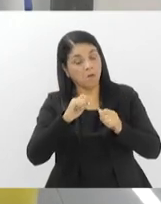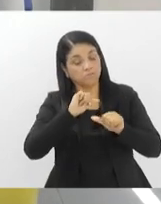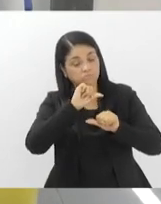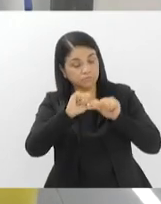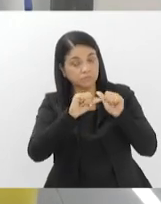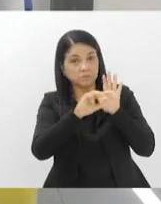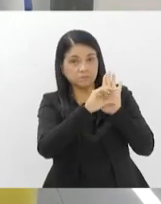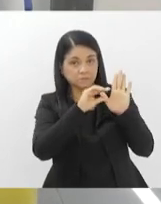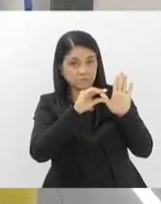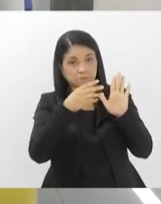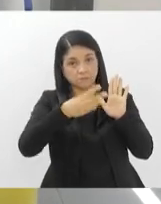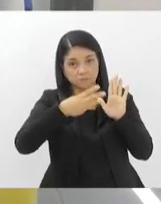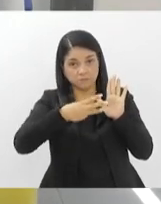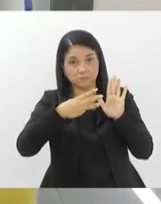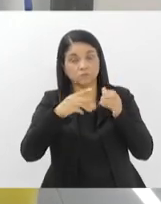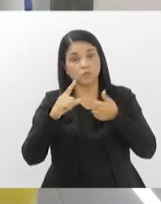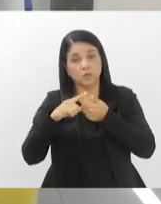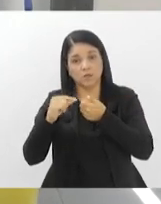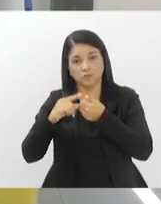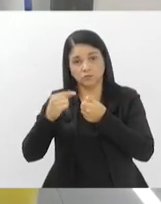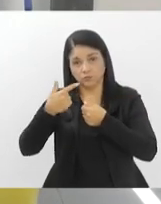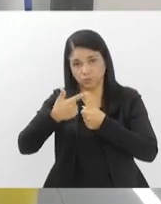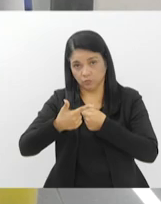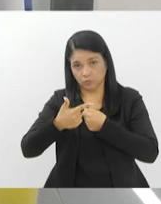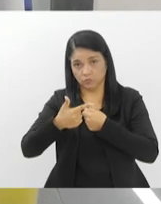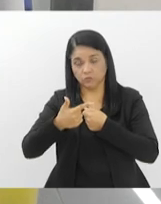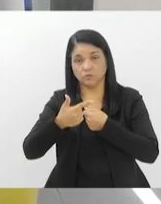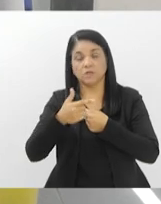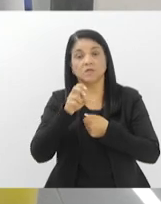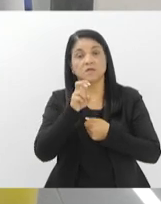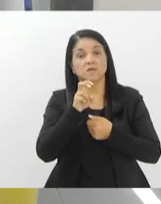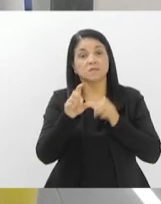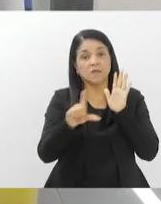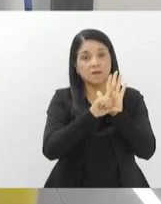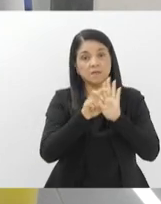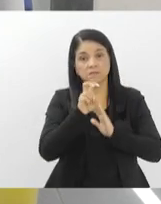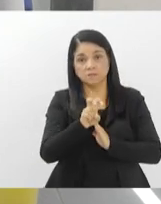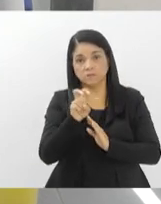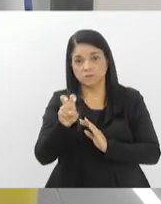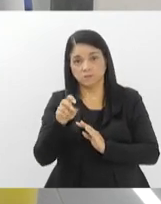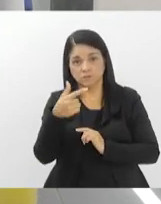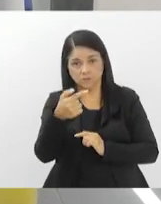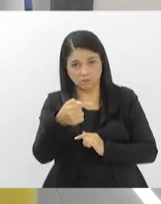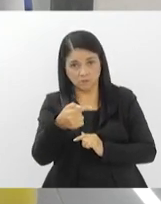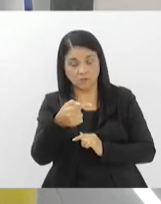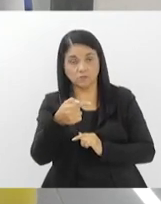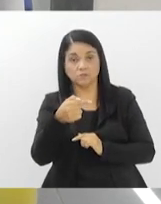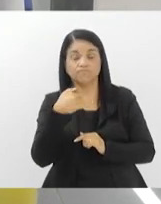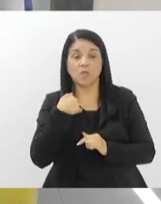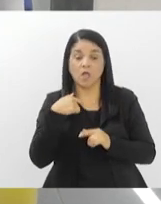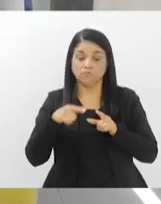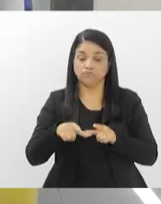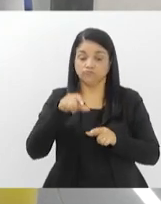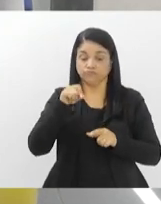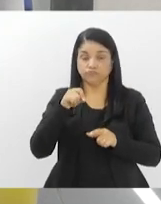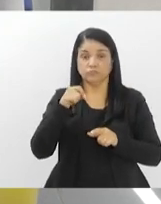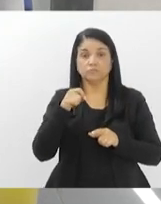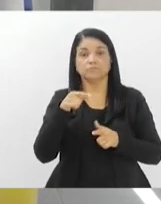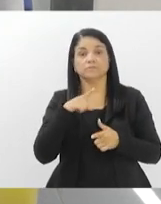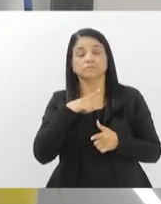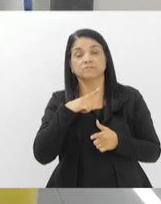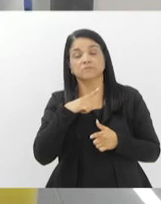parágrafo 3º do artigo 2º da lei 5517, ou a opção que tive, fazer